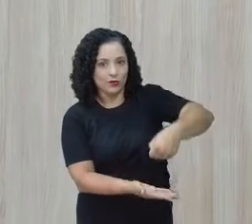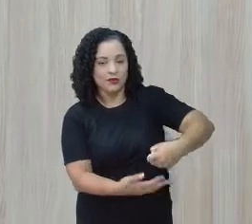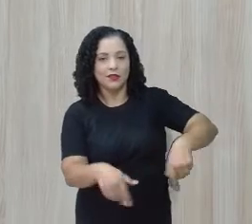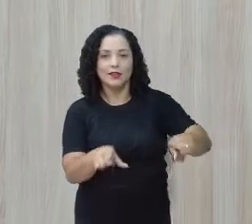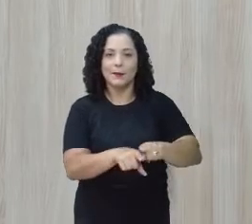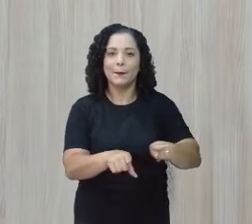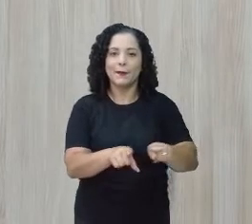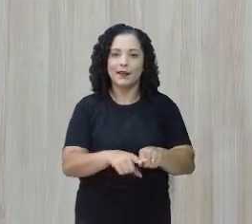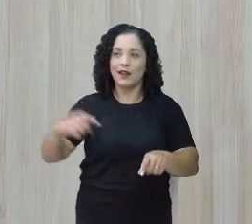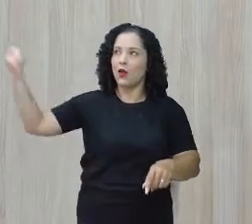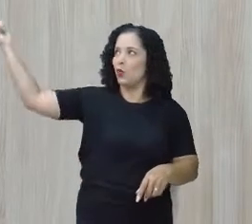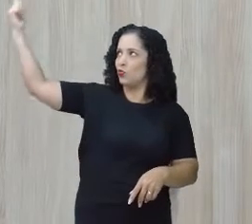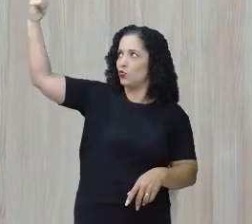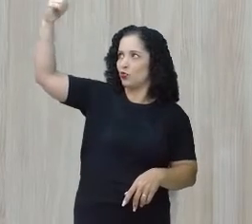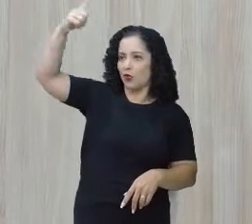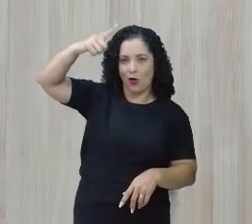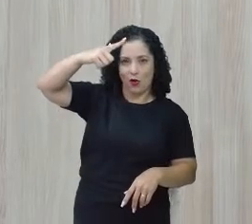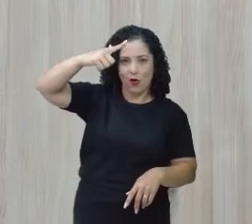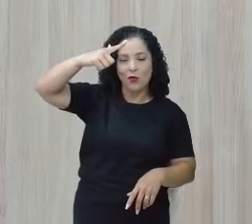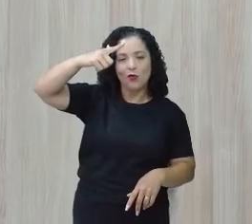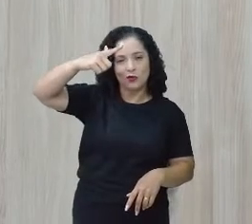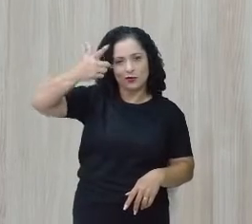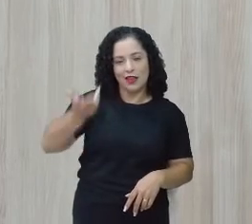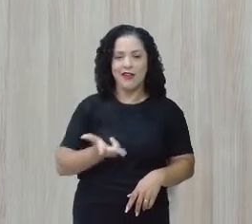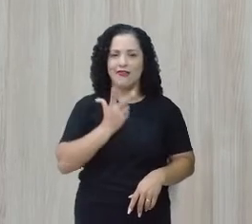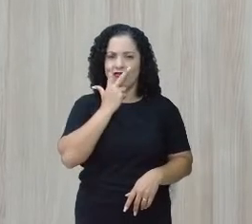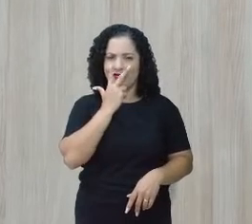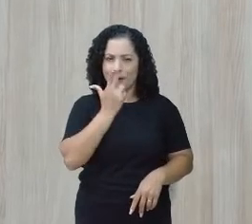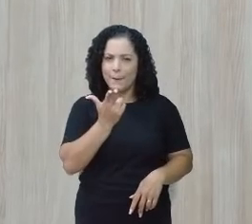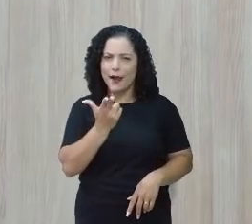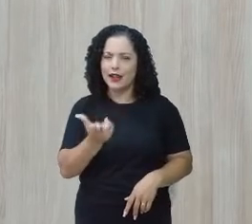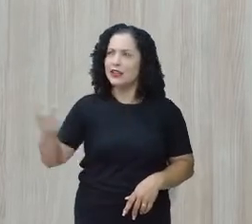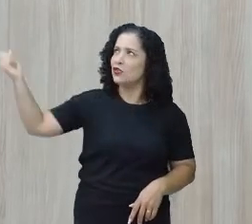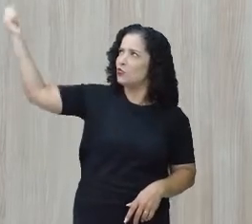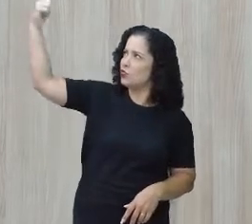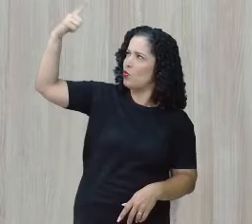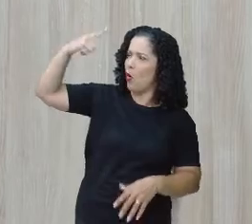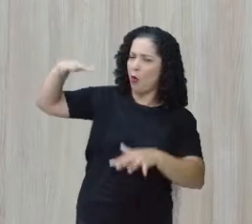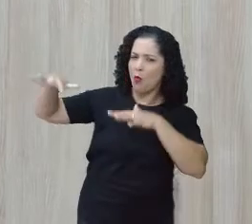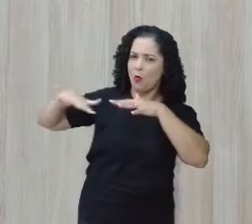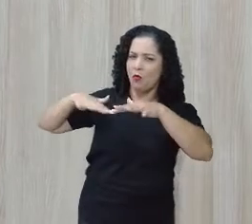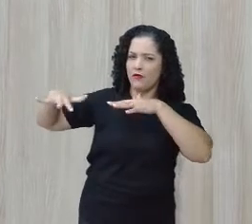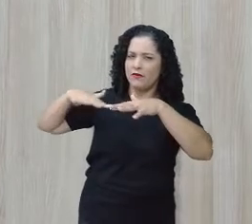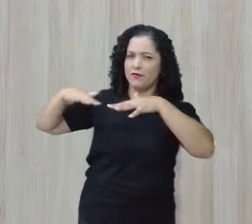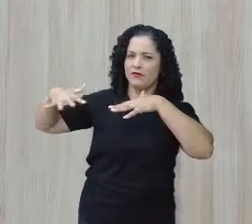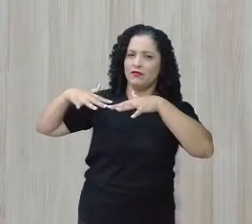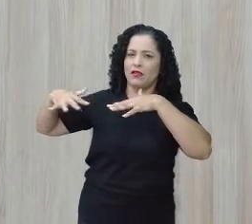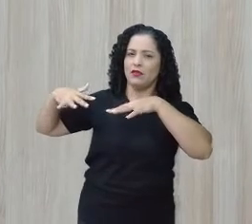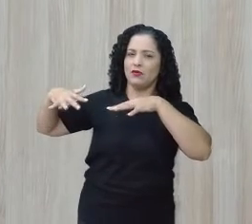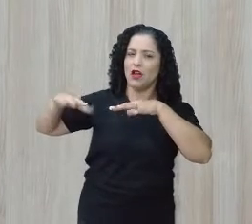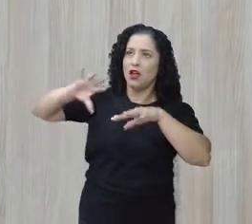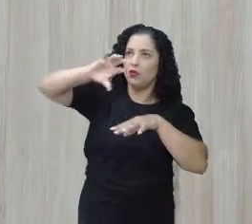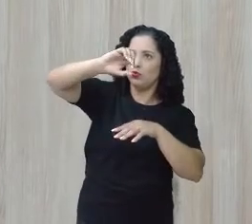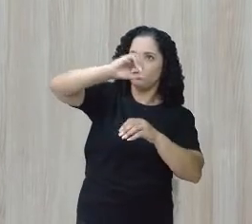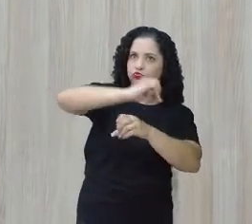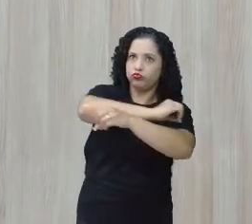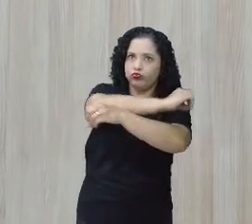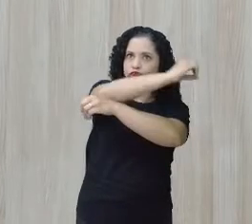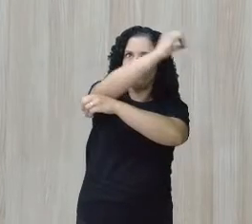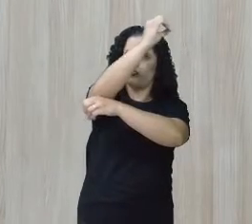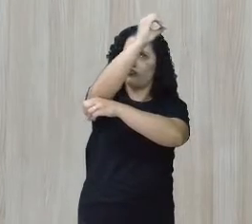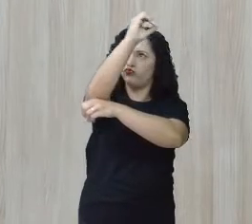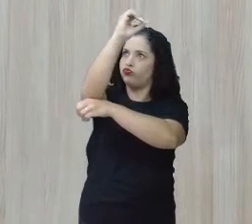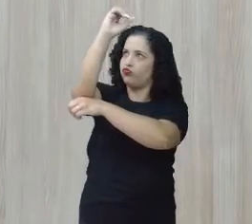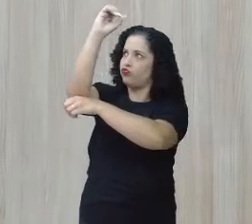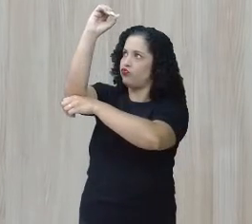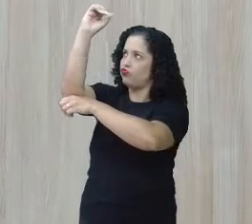que a gente diz, né, para nós aqui na Terra, a gente diz que o sol está se movimentando, mas sabemos, através dos movimentos de rotação